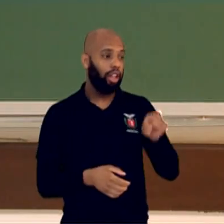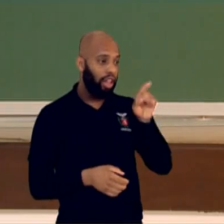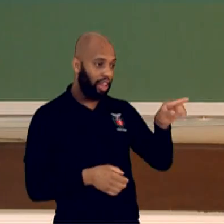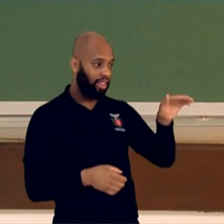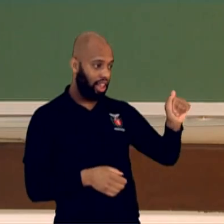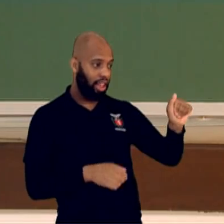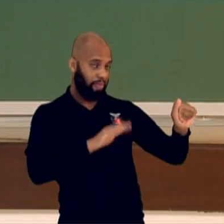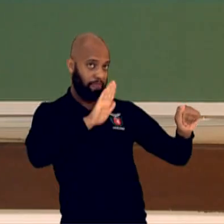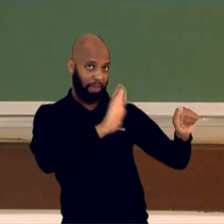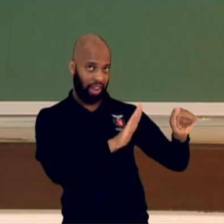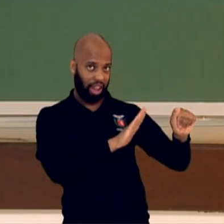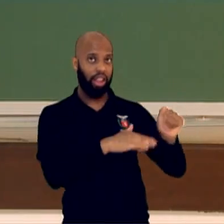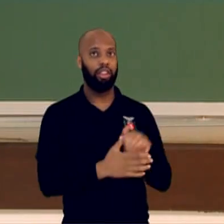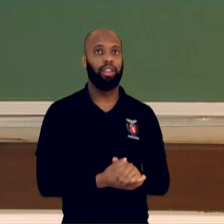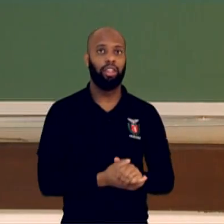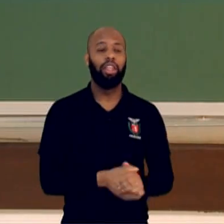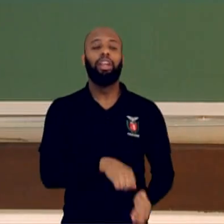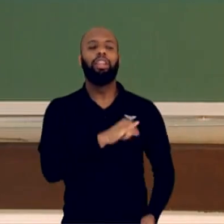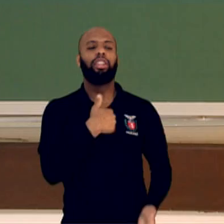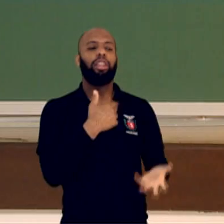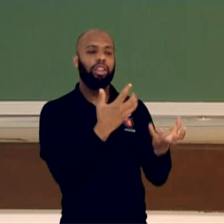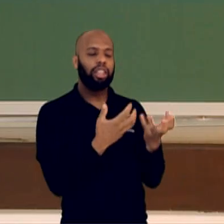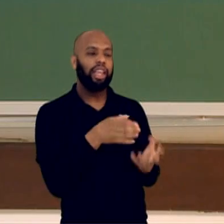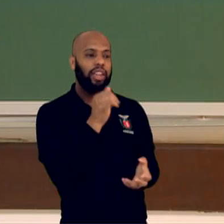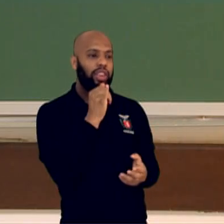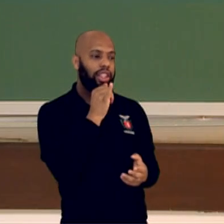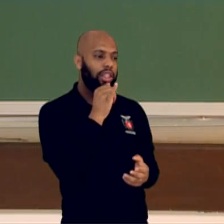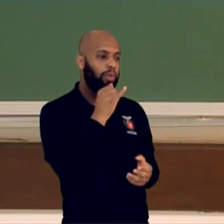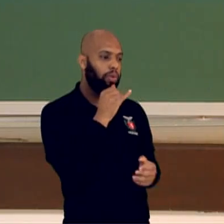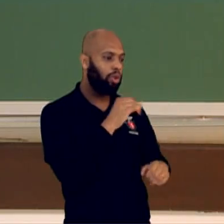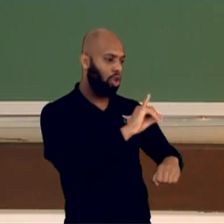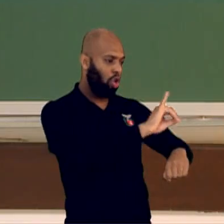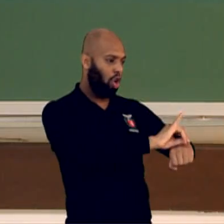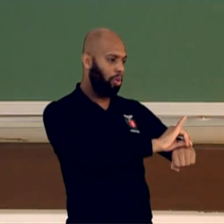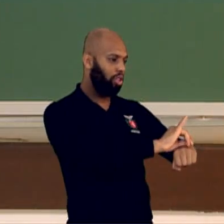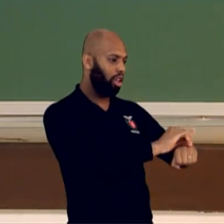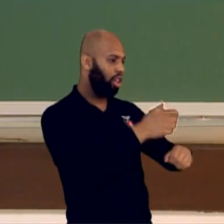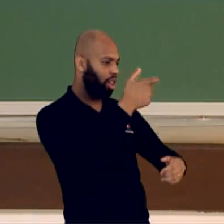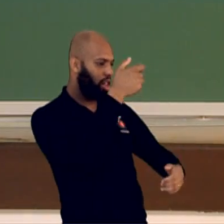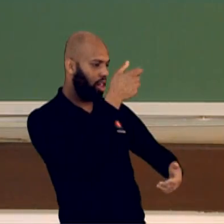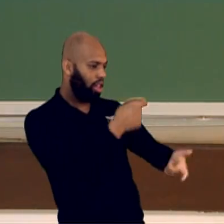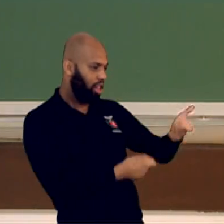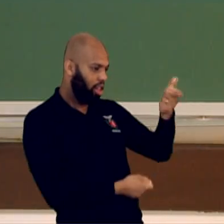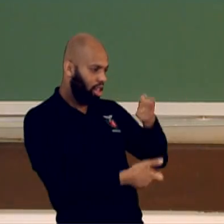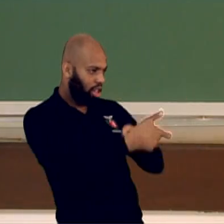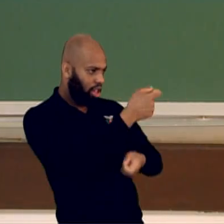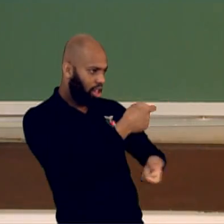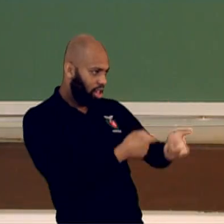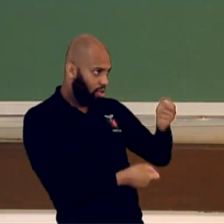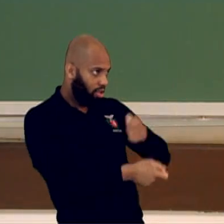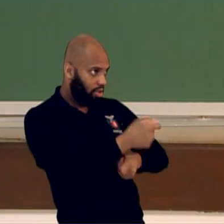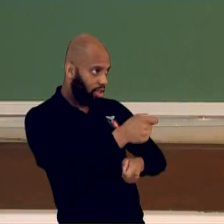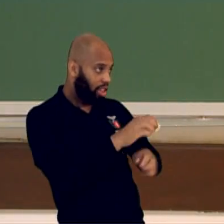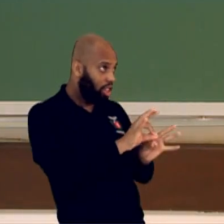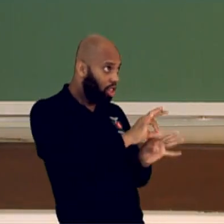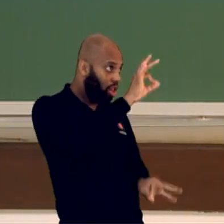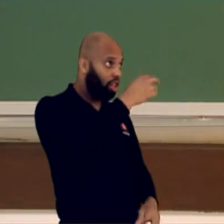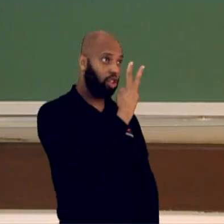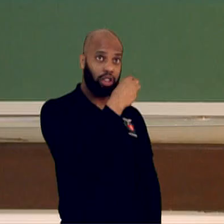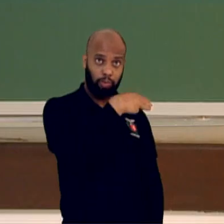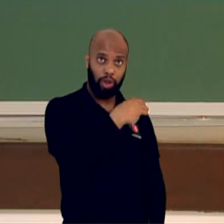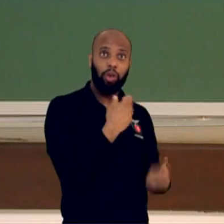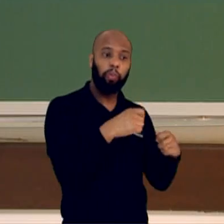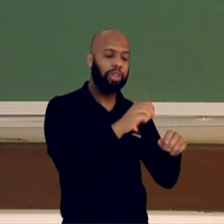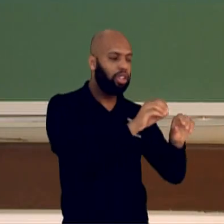A fixa, então, gente, lembra que a gente comentou que se eu quero erguer um objeto a 2 metros de altura, eu preciso de 2 metros de corda? Então,